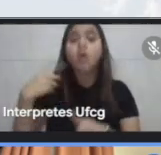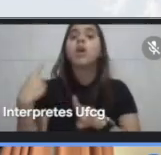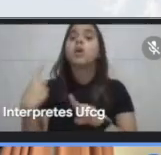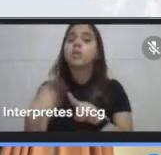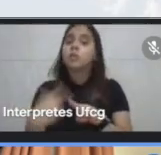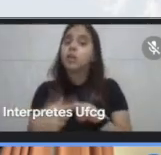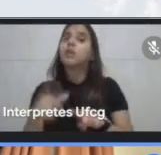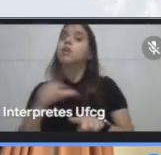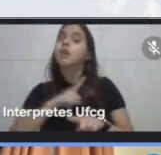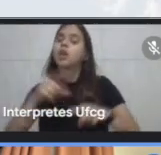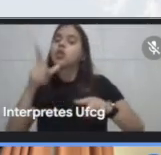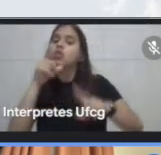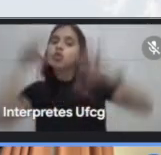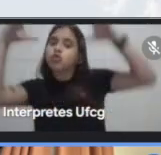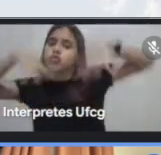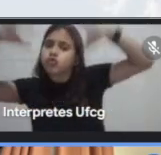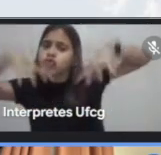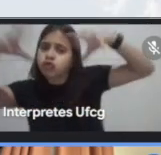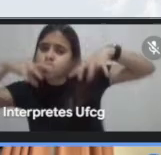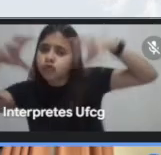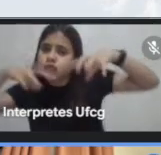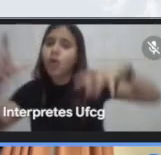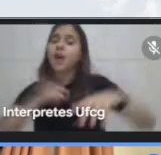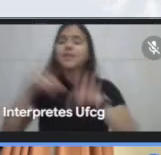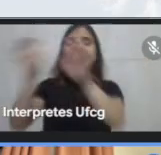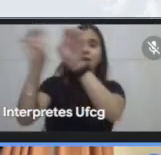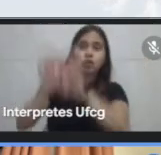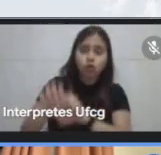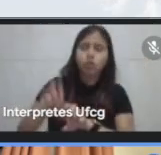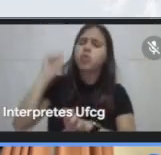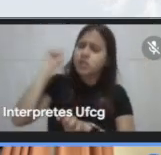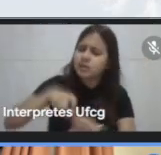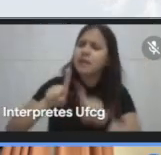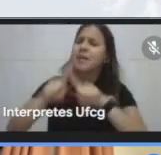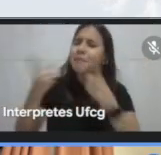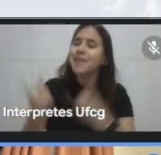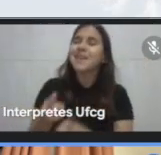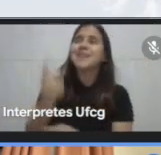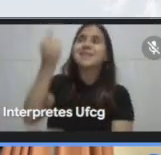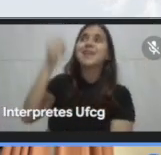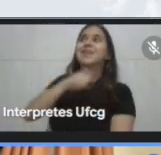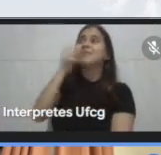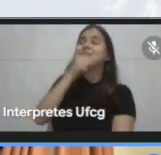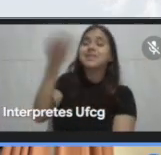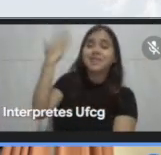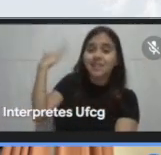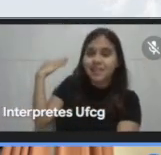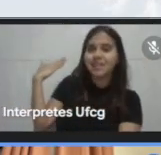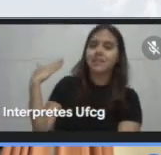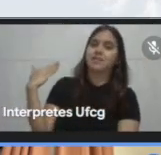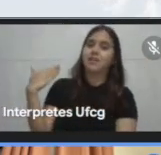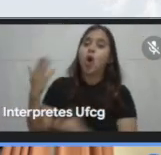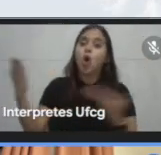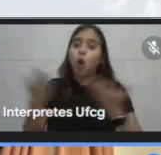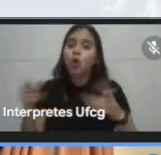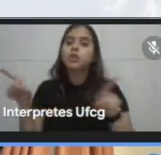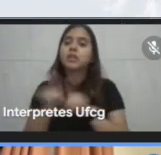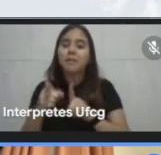de drenagem de lá existe, só que ela é muito antiga, ela foi feita muito tempo atrás. E hoje é muito complicado para eles